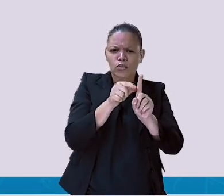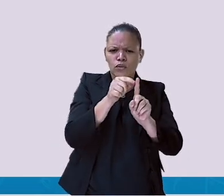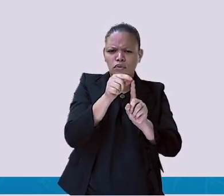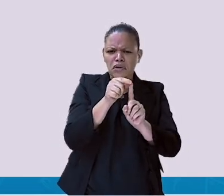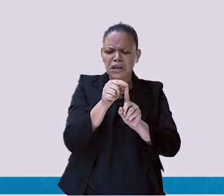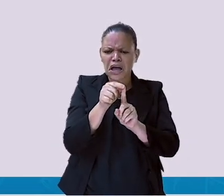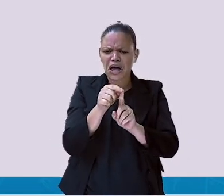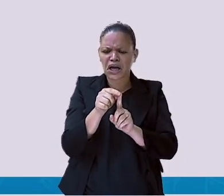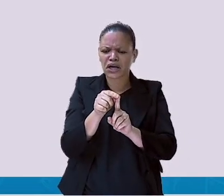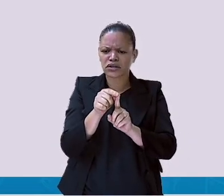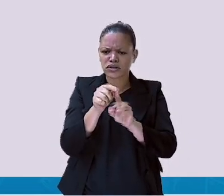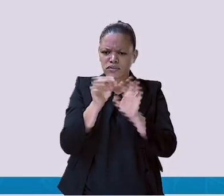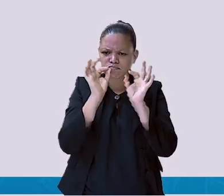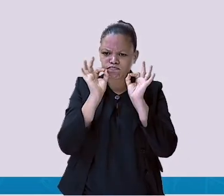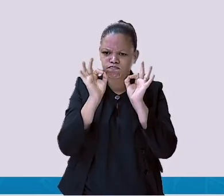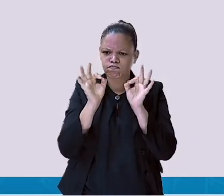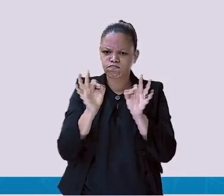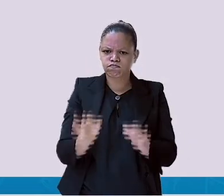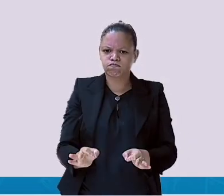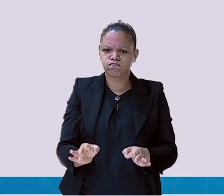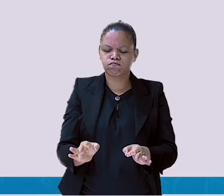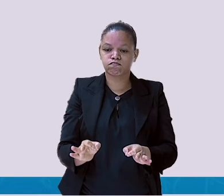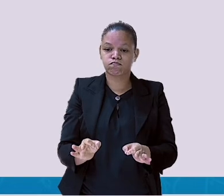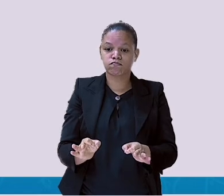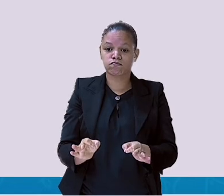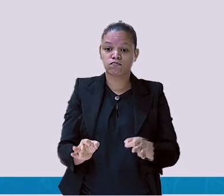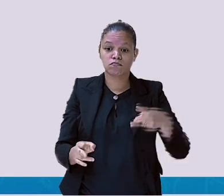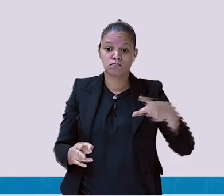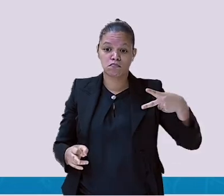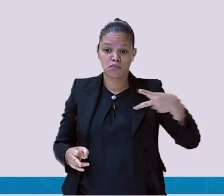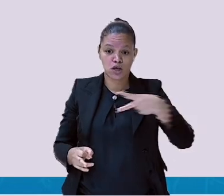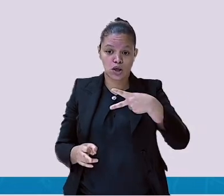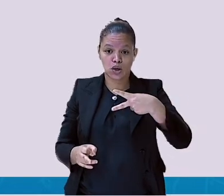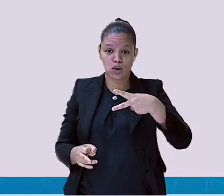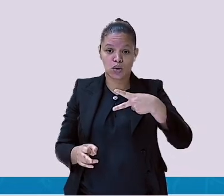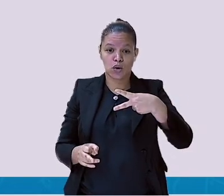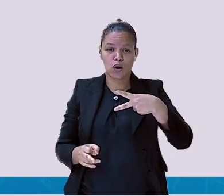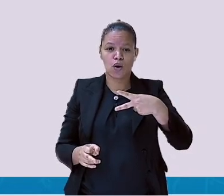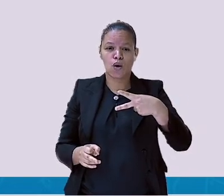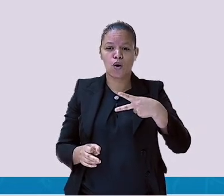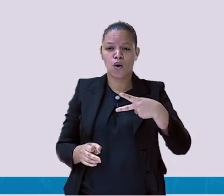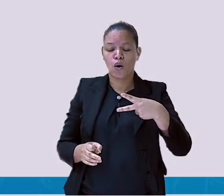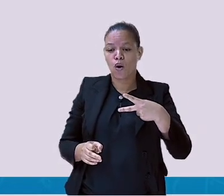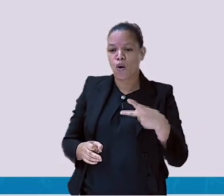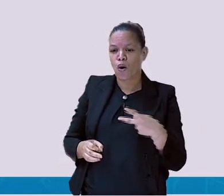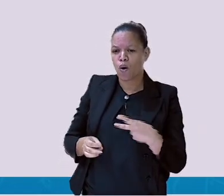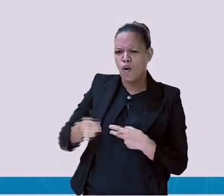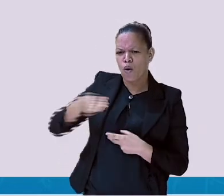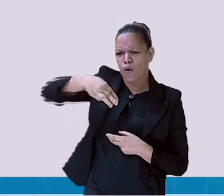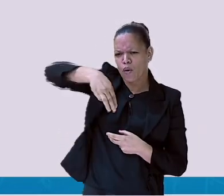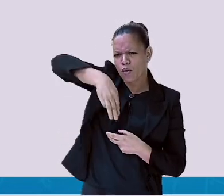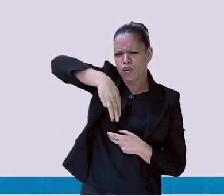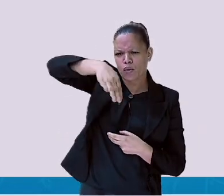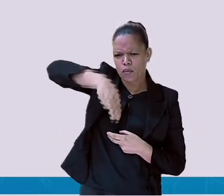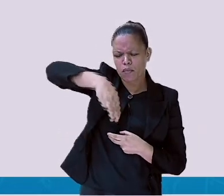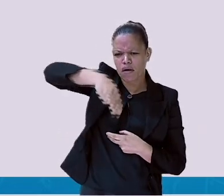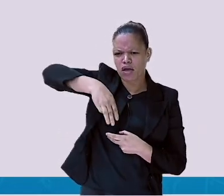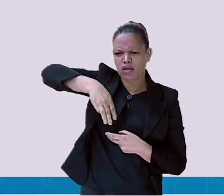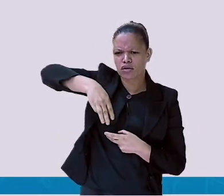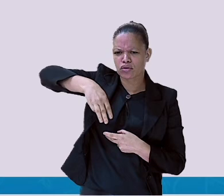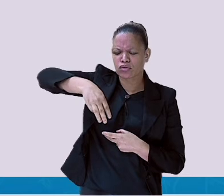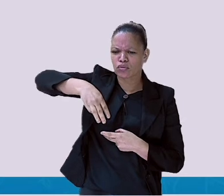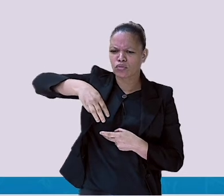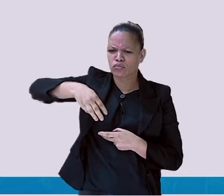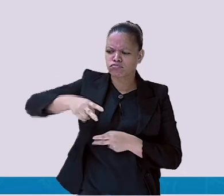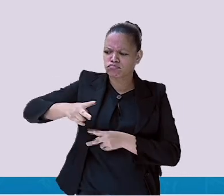imediatamente menor que o metro. O que é imediatamente? É em seguida. Então, qual que é a unidade em seguida do metro,